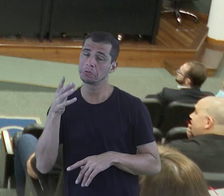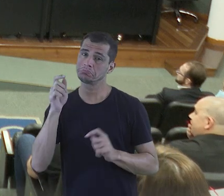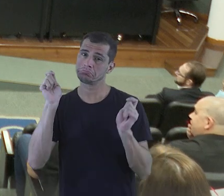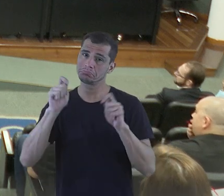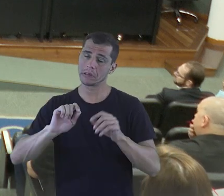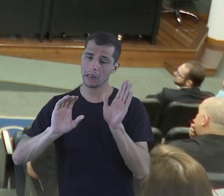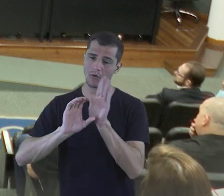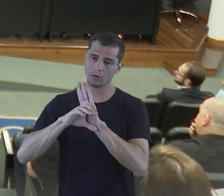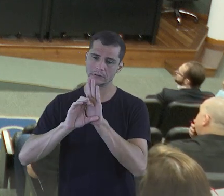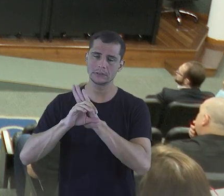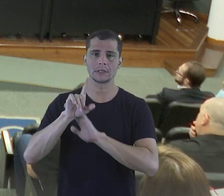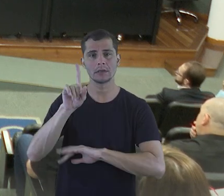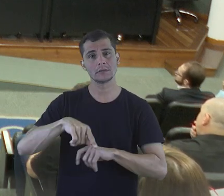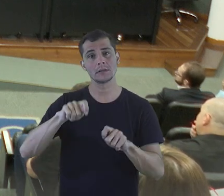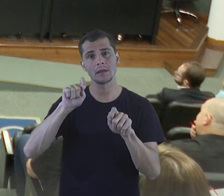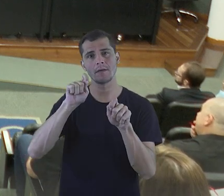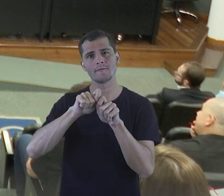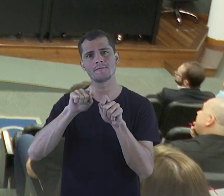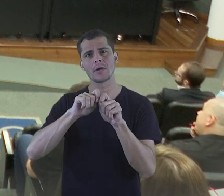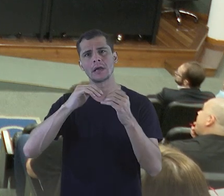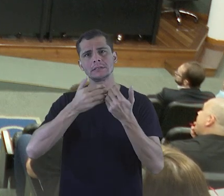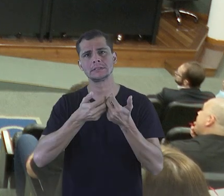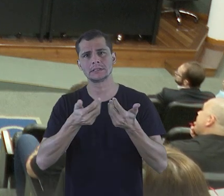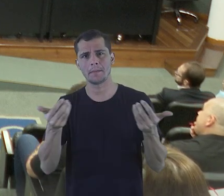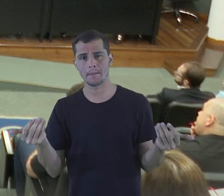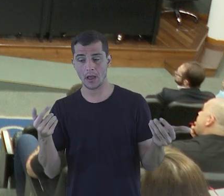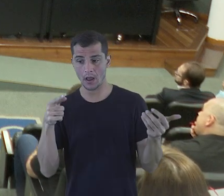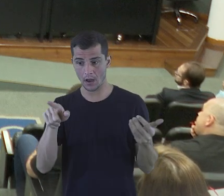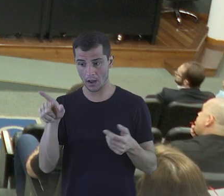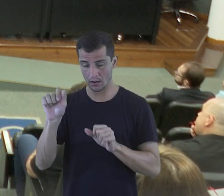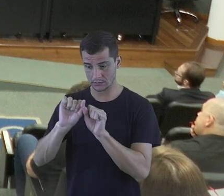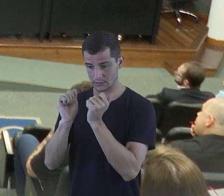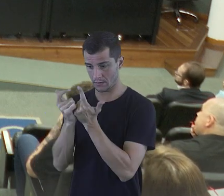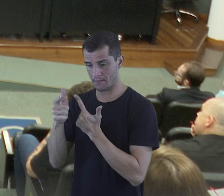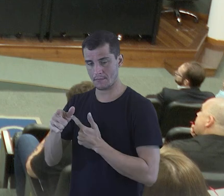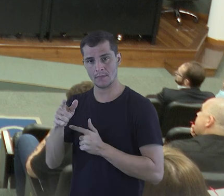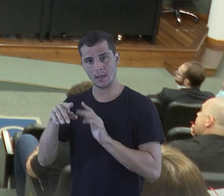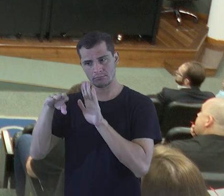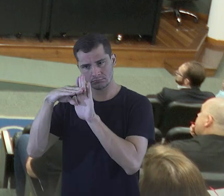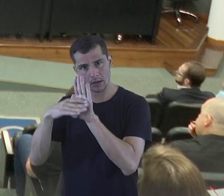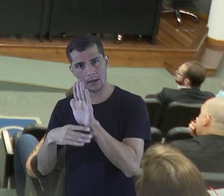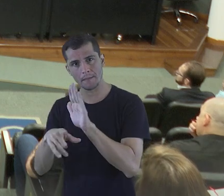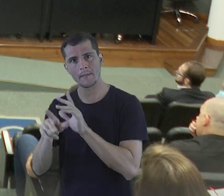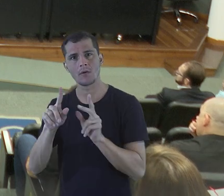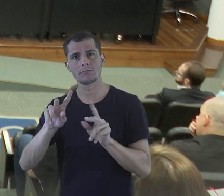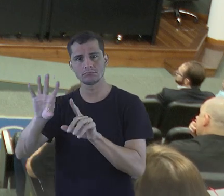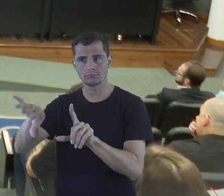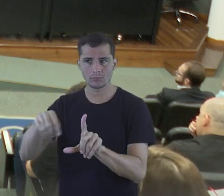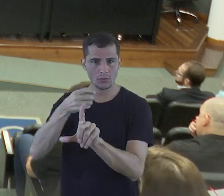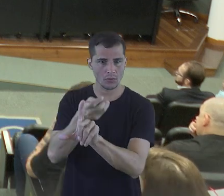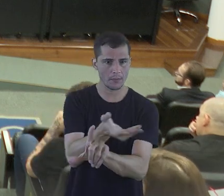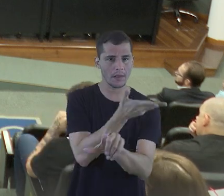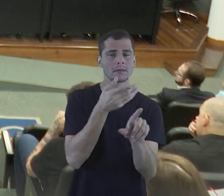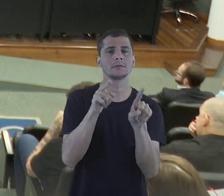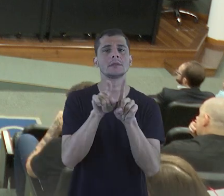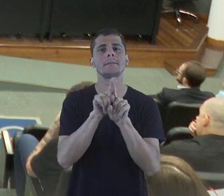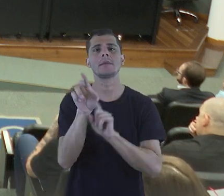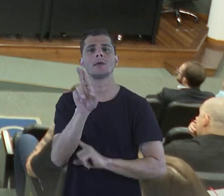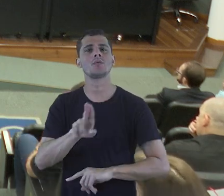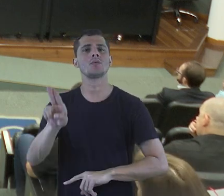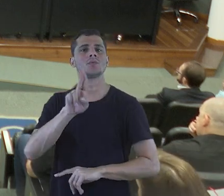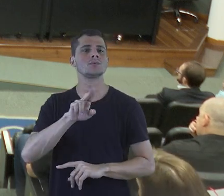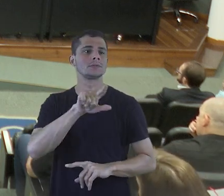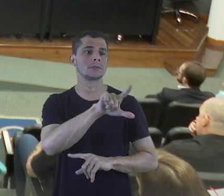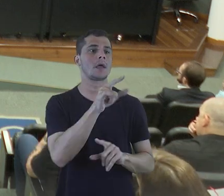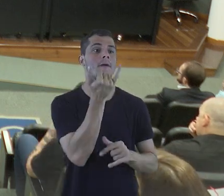questão até de conceito seja vocês fazerem a separação do que será entendido pela assembleia como termo de compartilhamento e